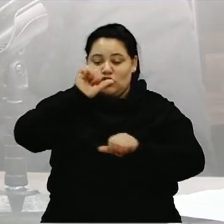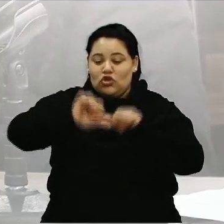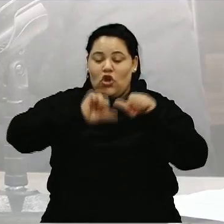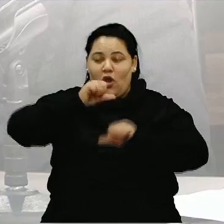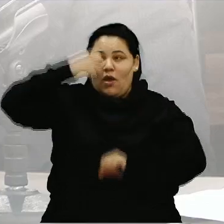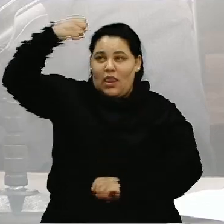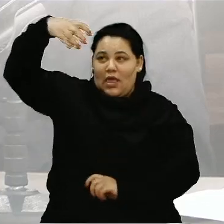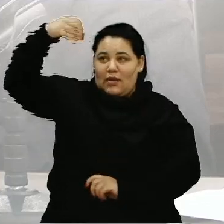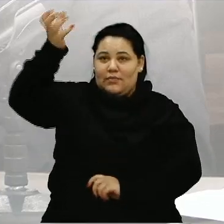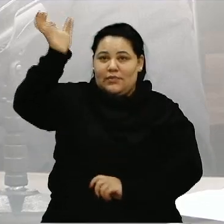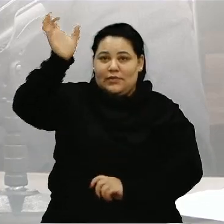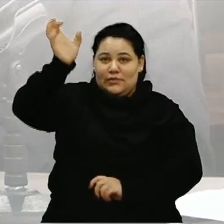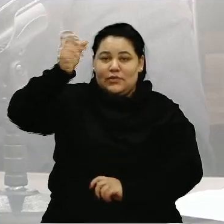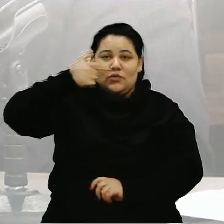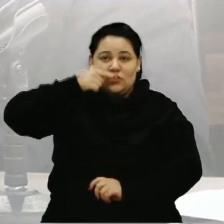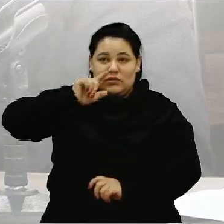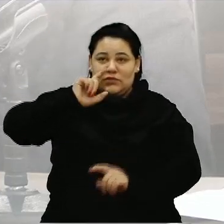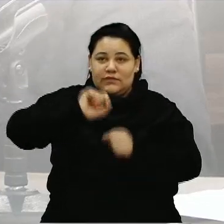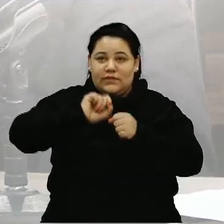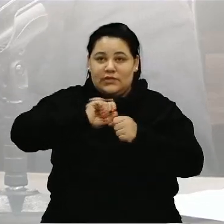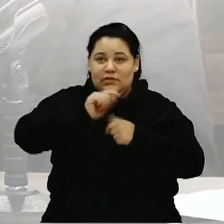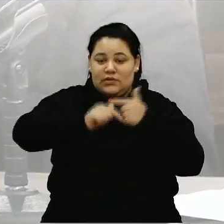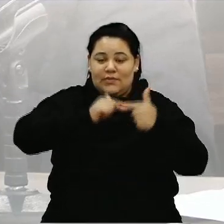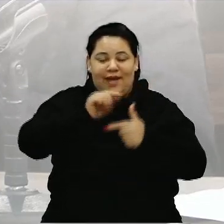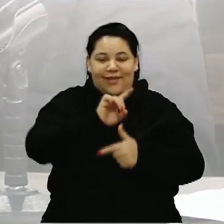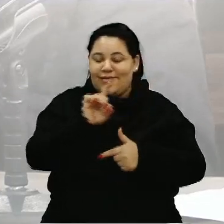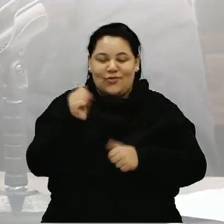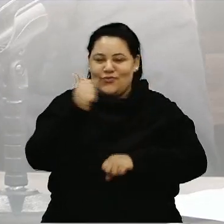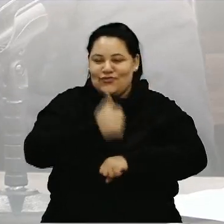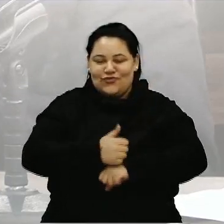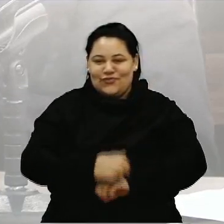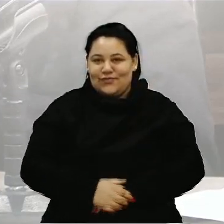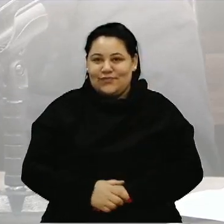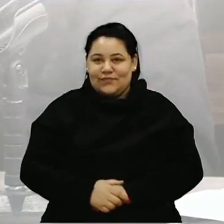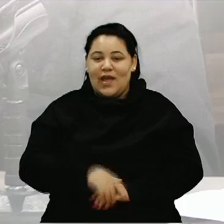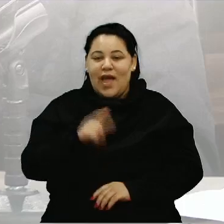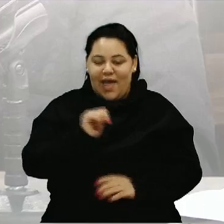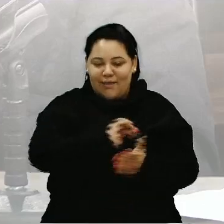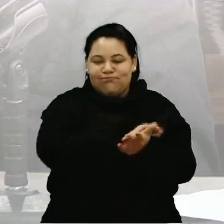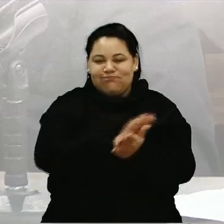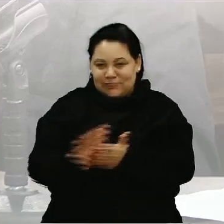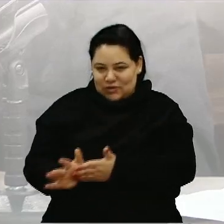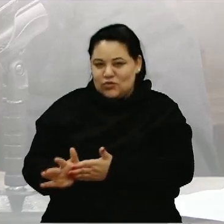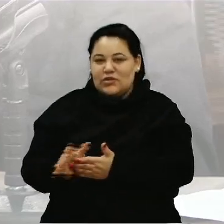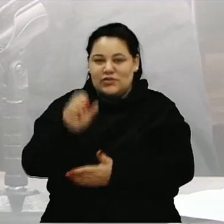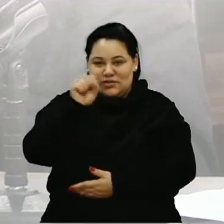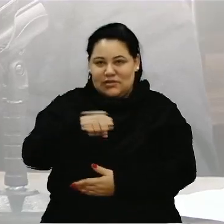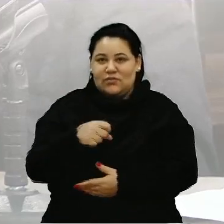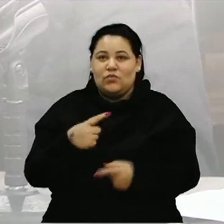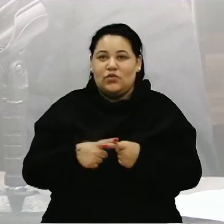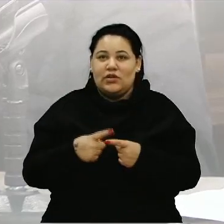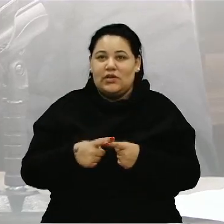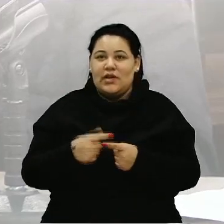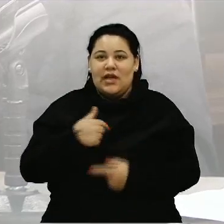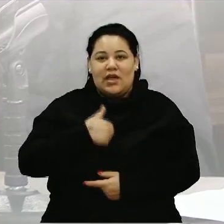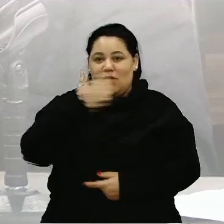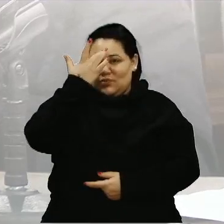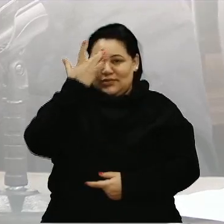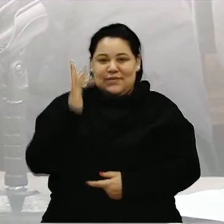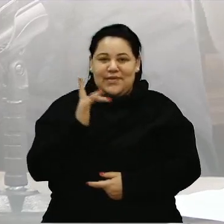poder escoar sua mercadoria, não vão lá e trocam. Então isso é discriminação. Discriminação, então, porque eu não sabia que ele era,